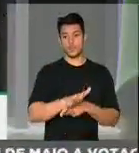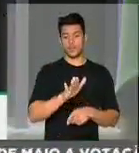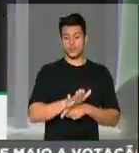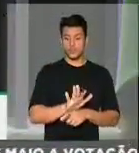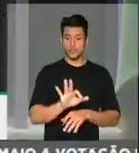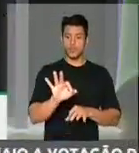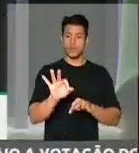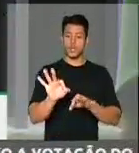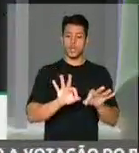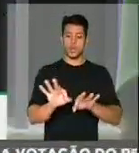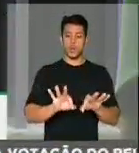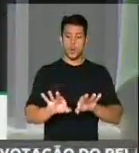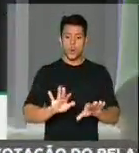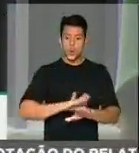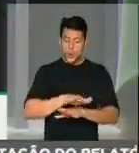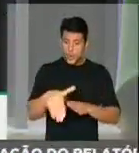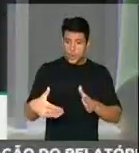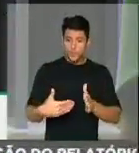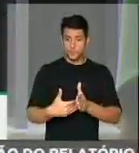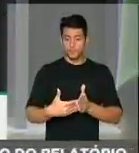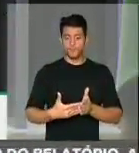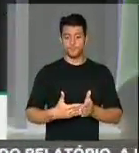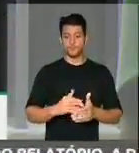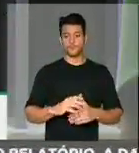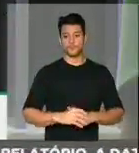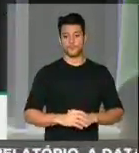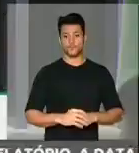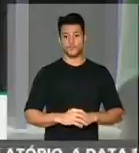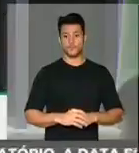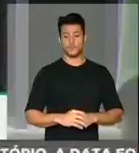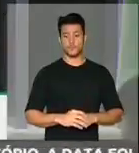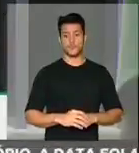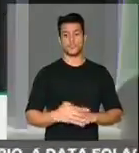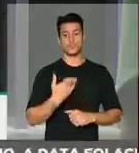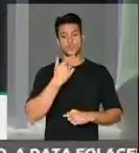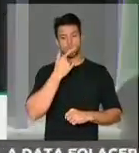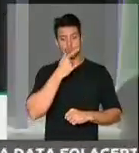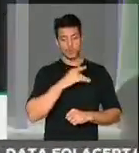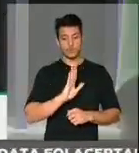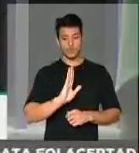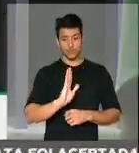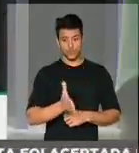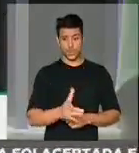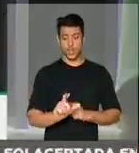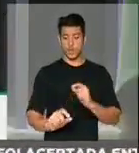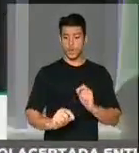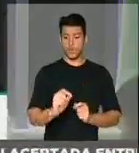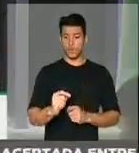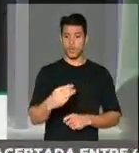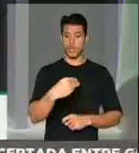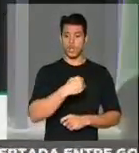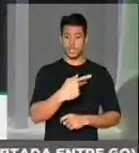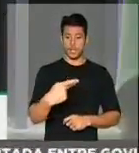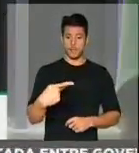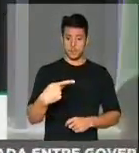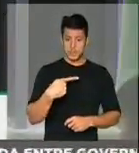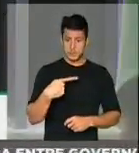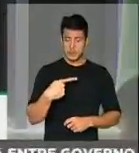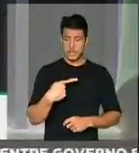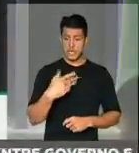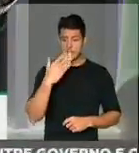todo esse esquema criminoso que levou para a cadeia aquele que o Ministério Público Federal considera